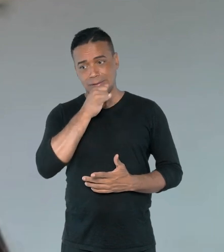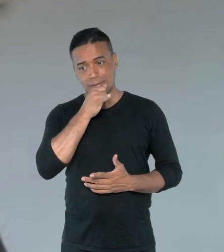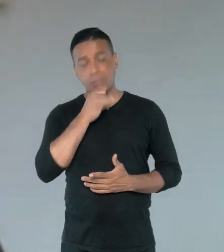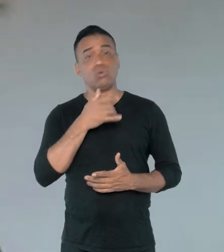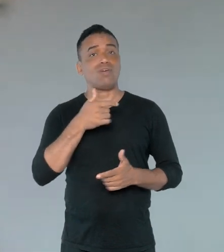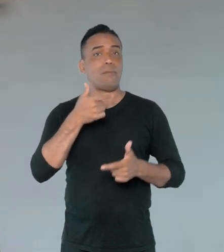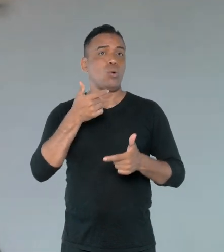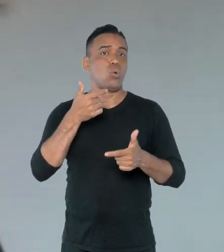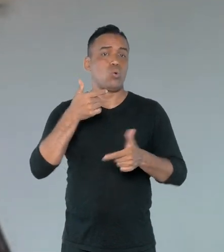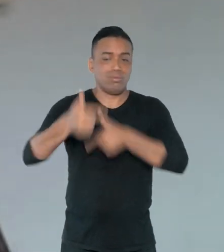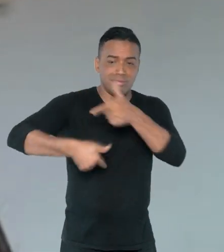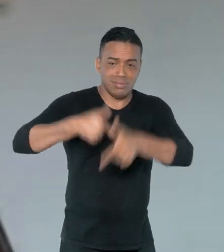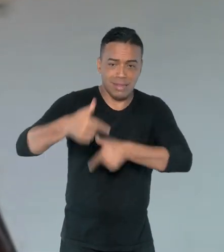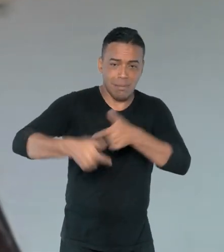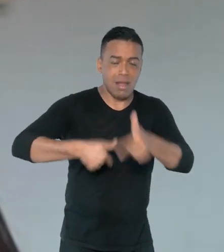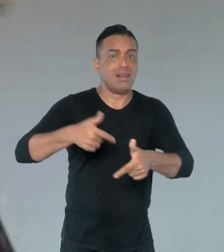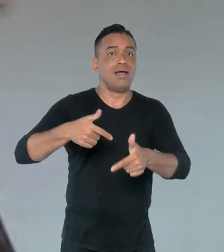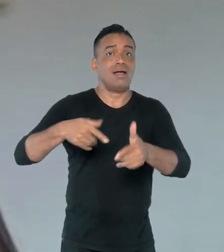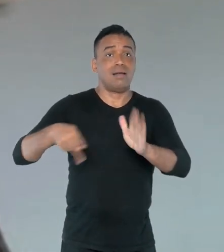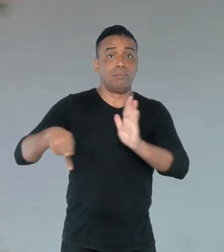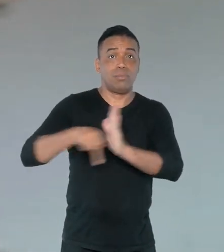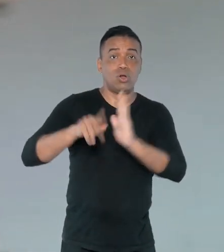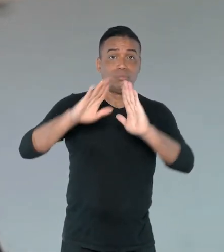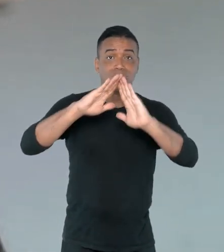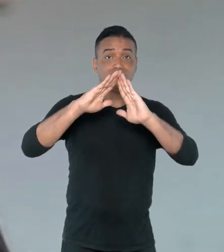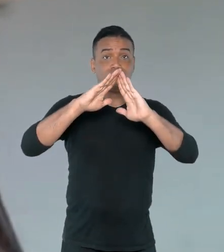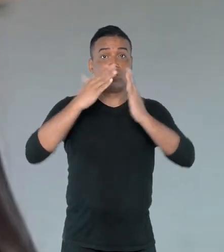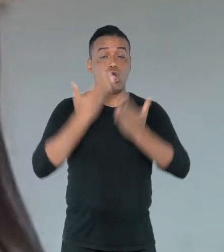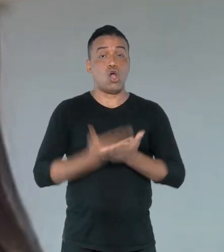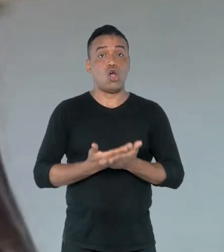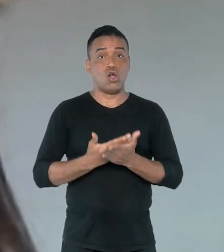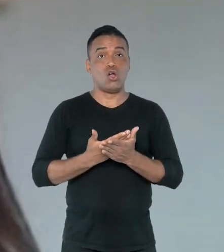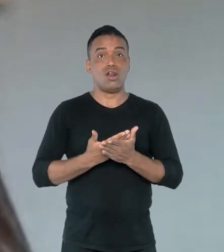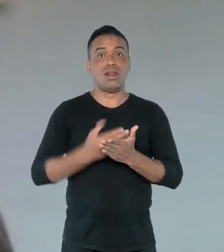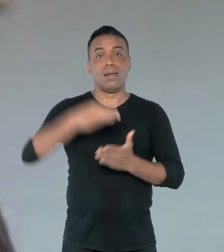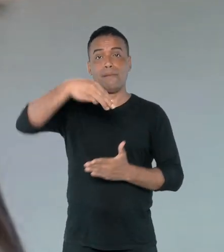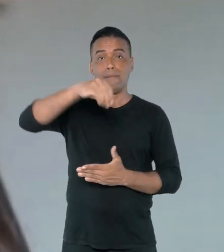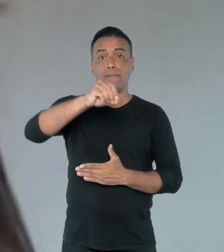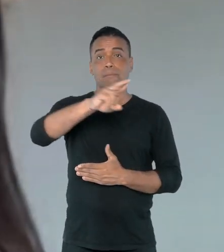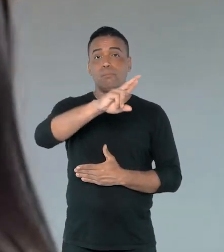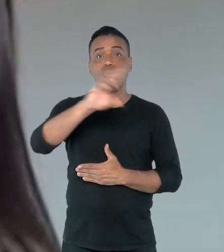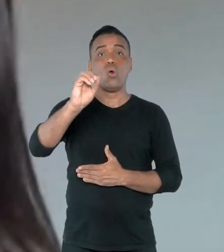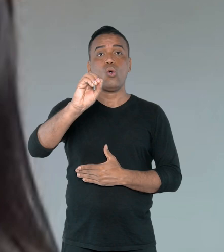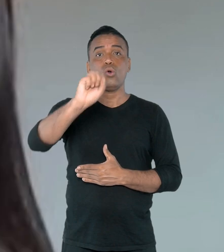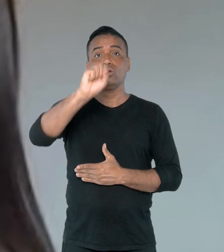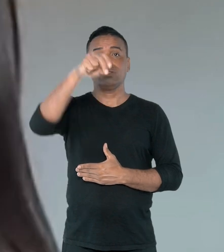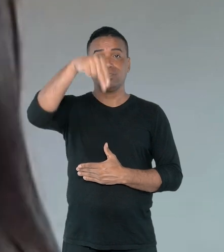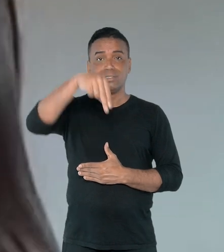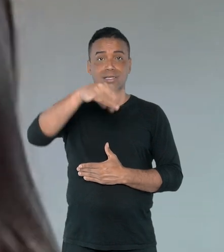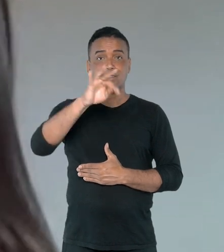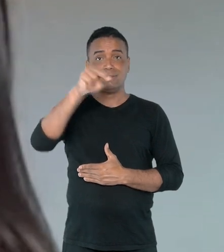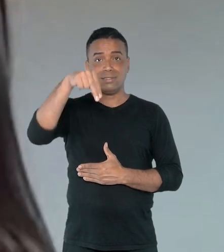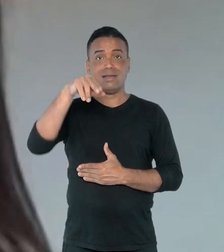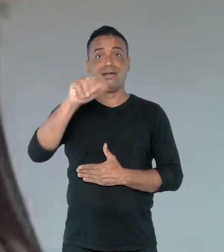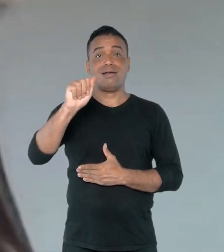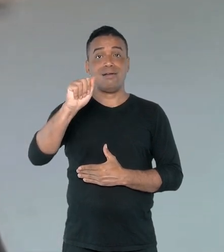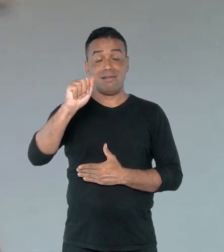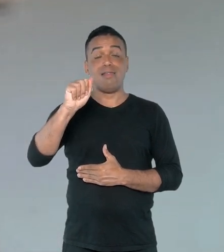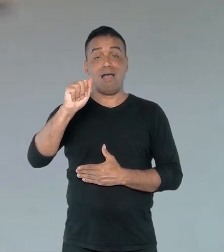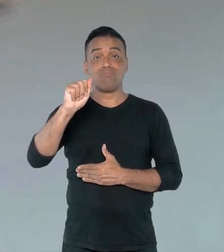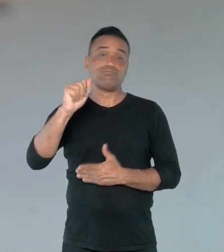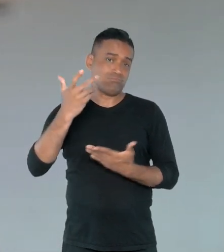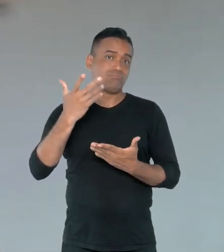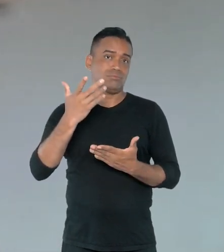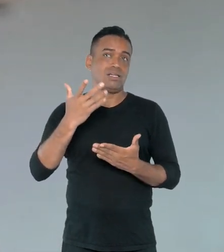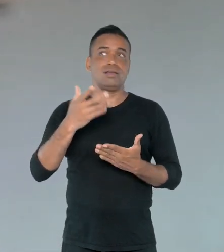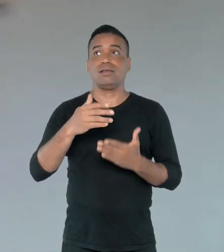vai trabalhar na escola do Morro Santana, então é uma comunidade periférica de Ouro Preto, e a gente